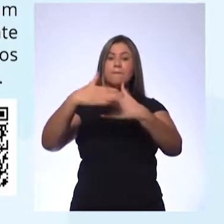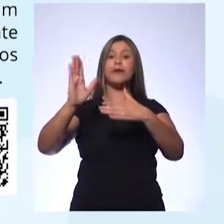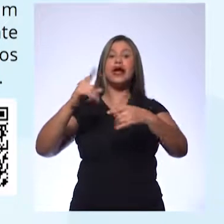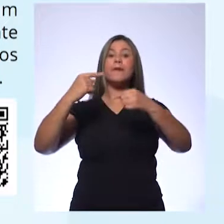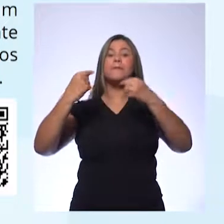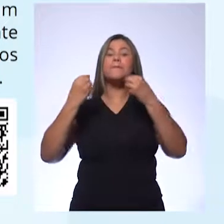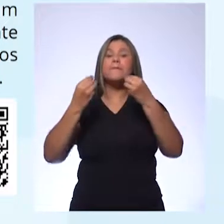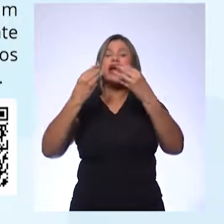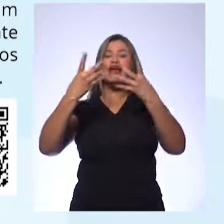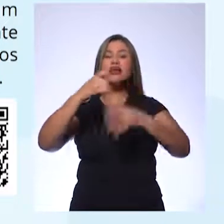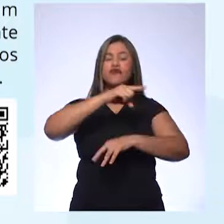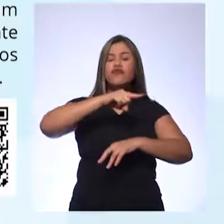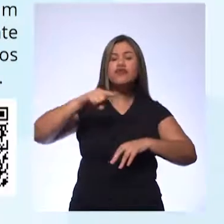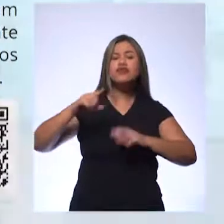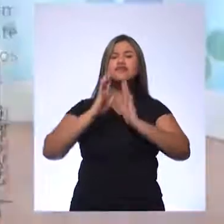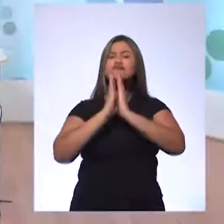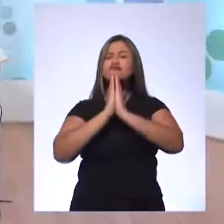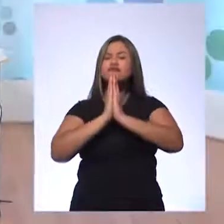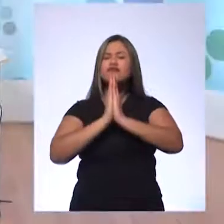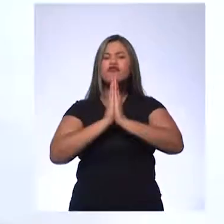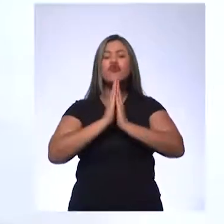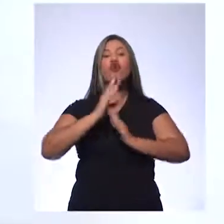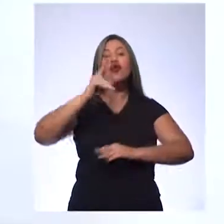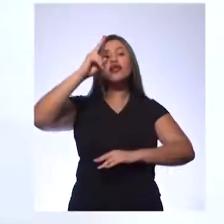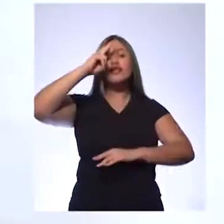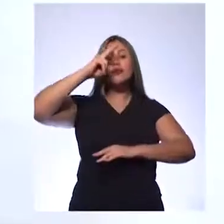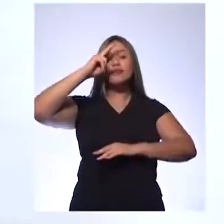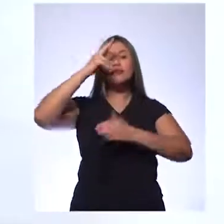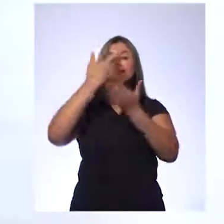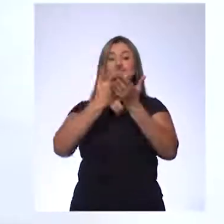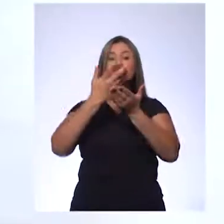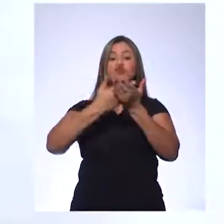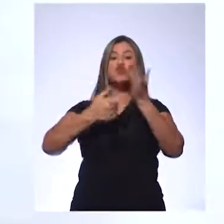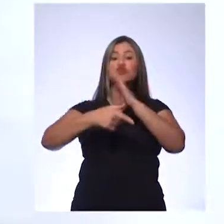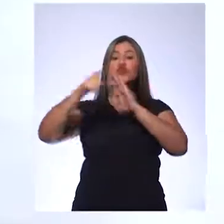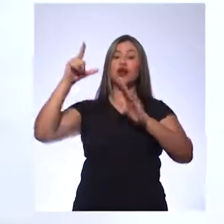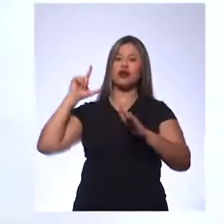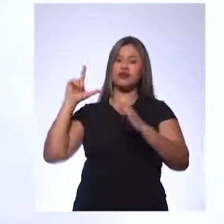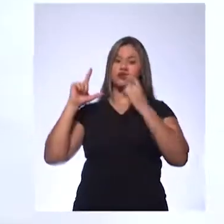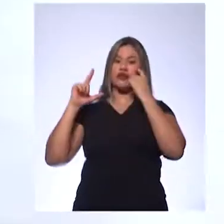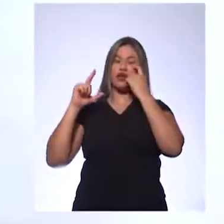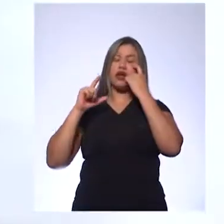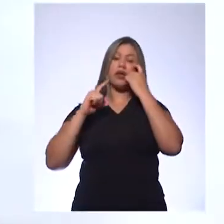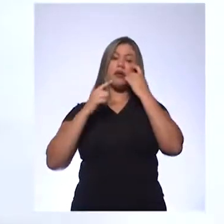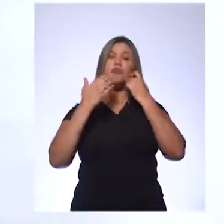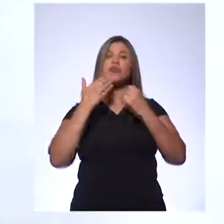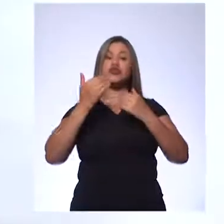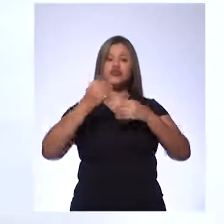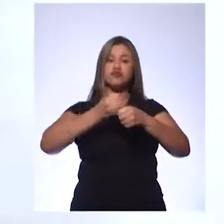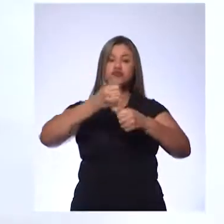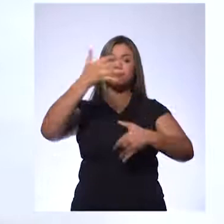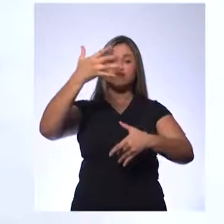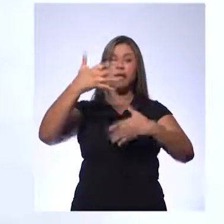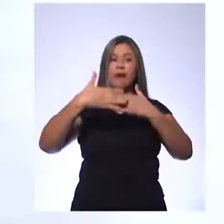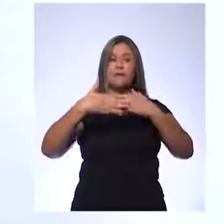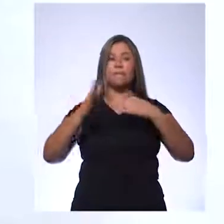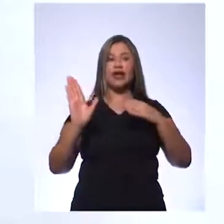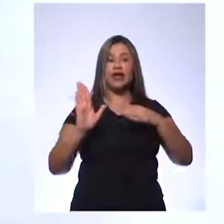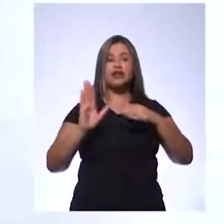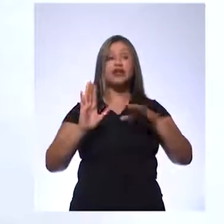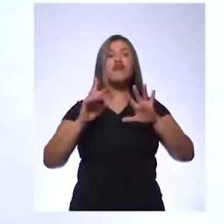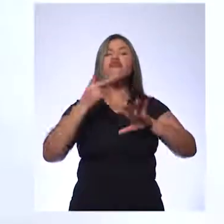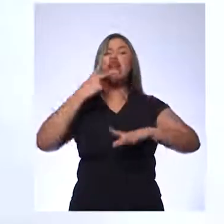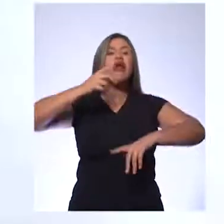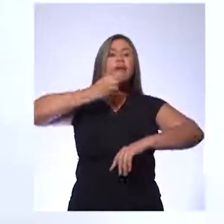vocês possam por gentileza e Relembrando aí a última aula então eu pedi para deixar o chat aberto agora pessoal não precisa